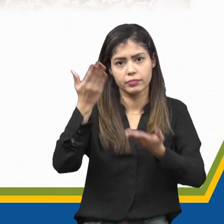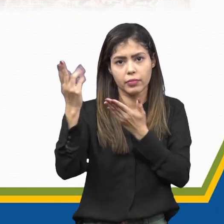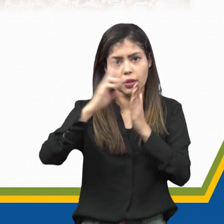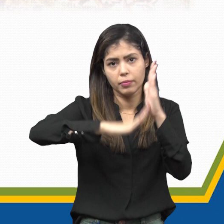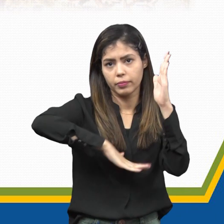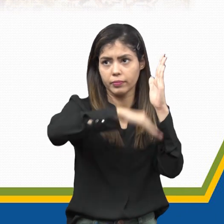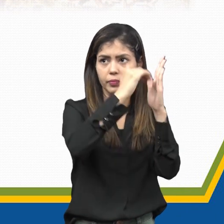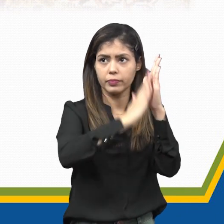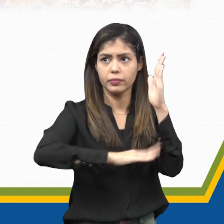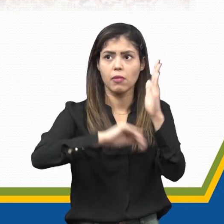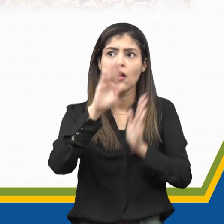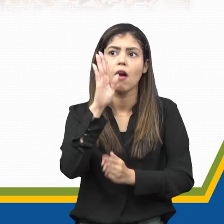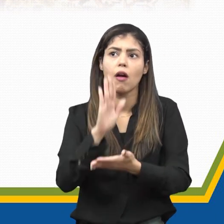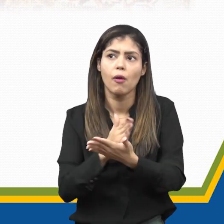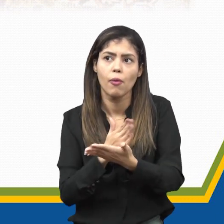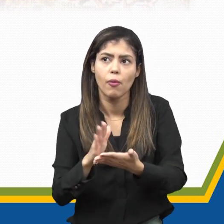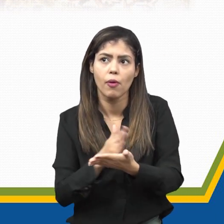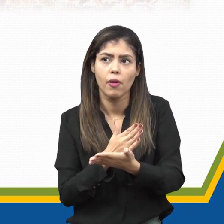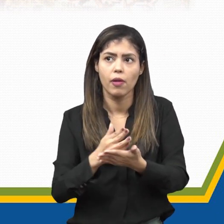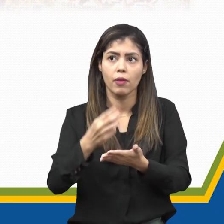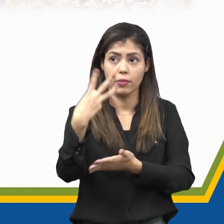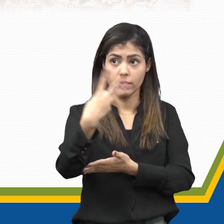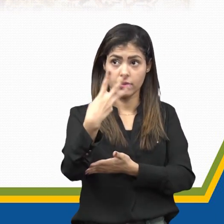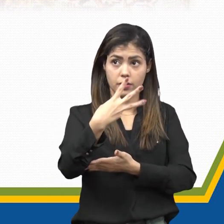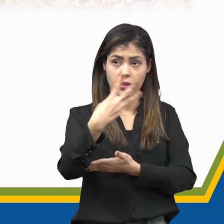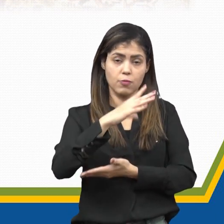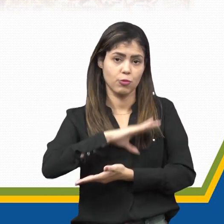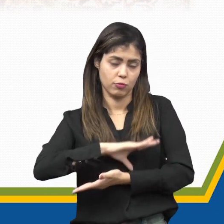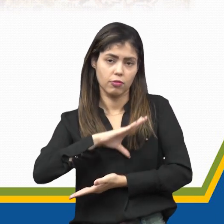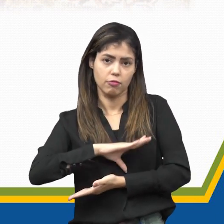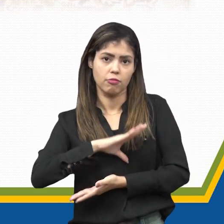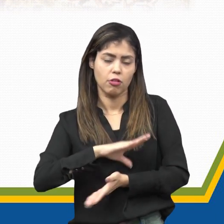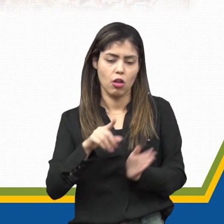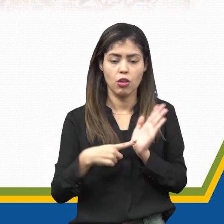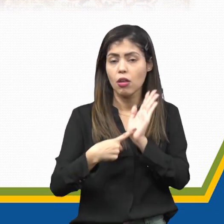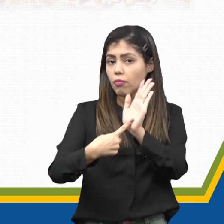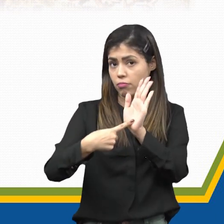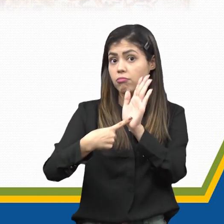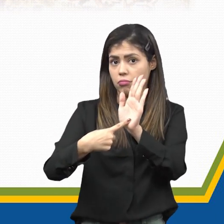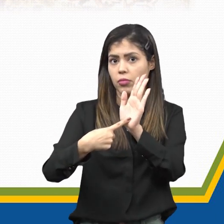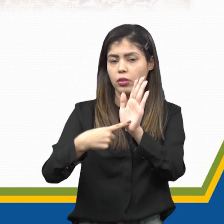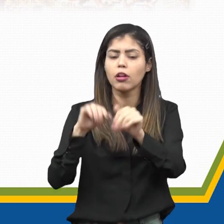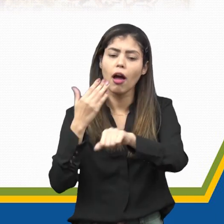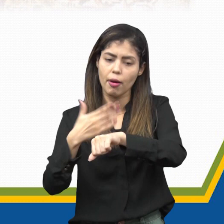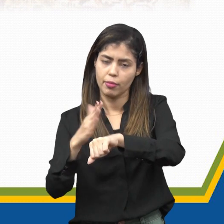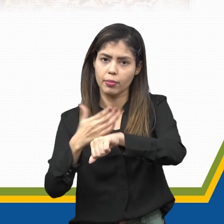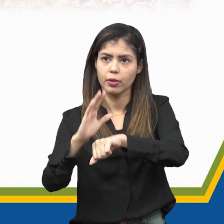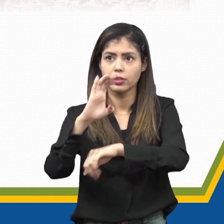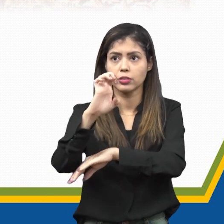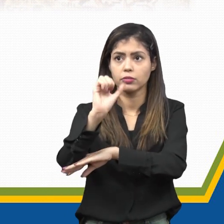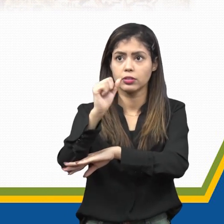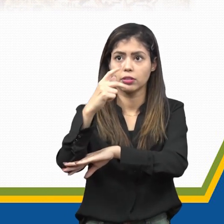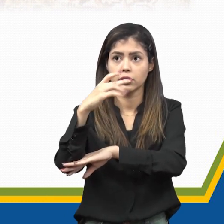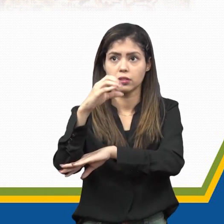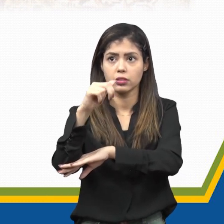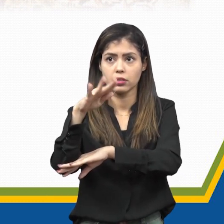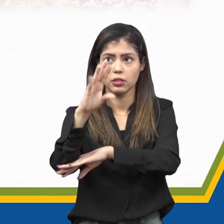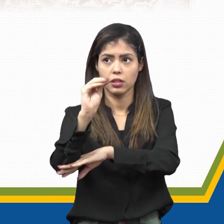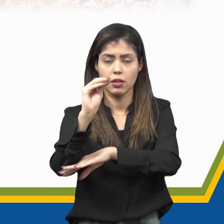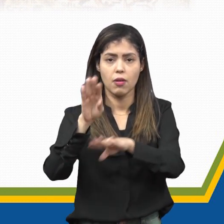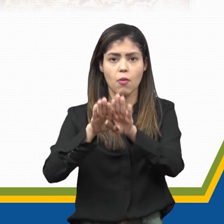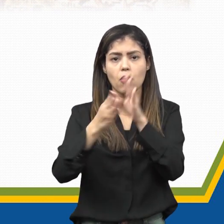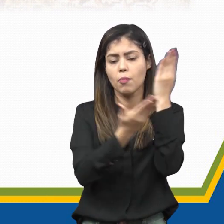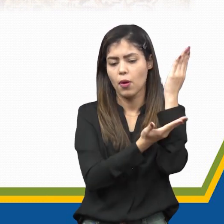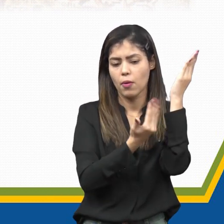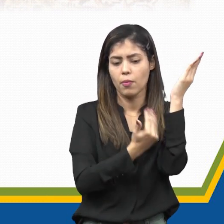pintado aí por 3 portugueses que remetem essa prática do escambo, essa extração do pau-brasil, onde